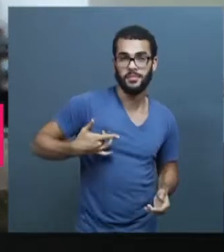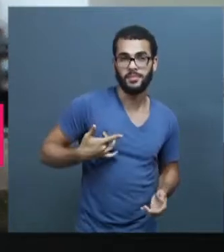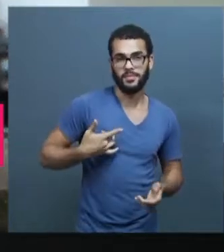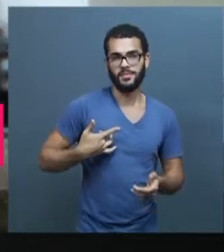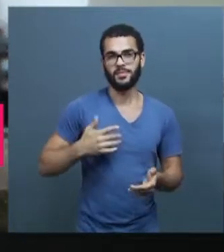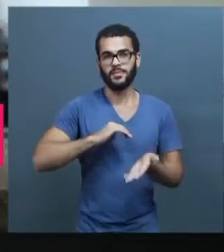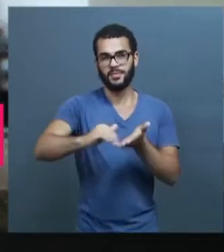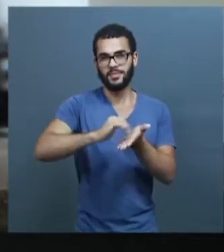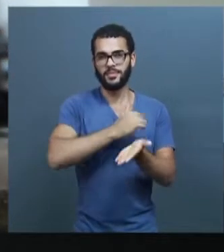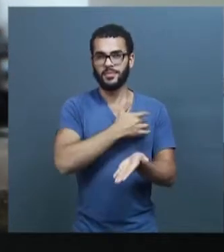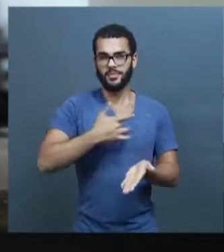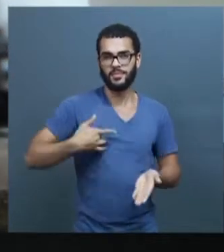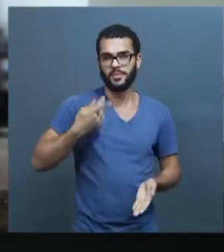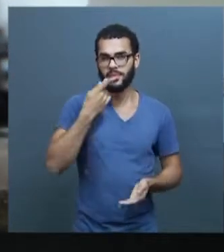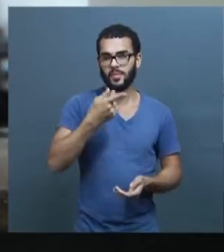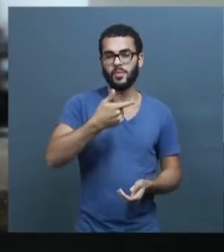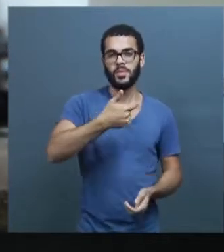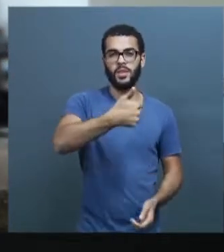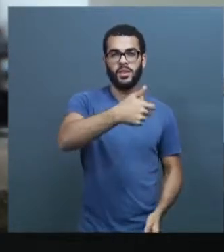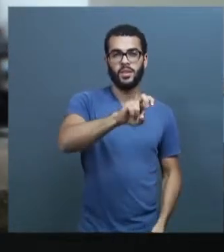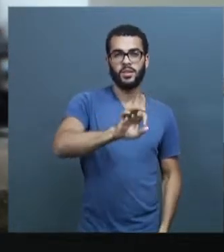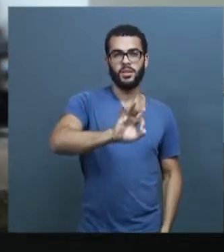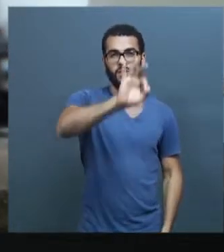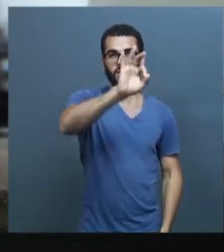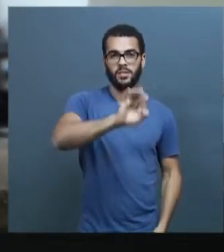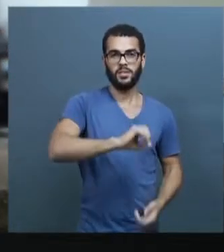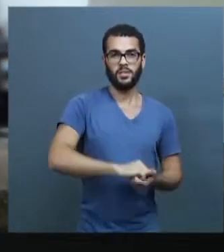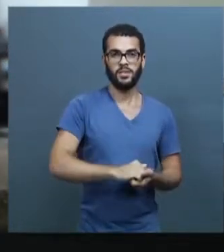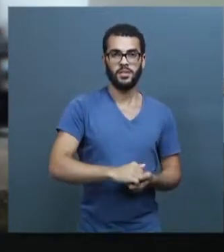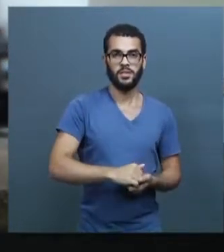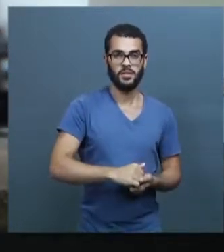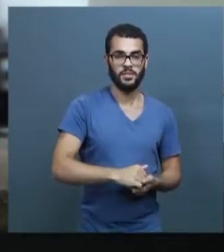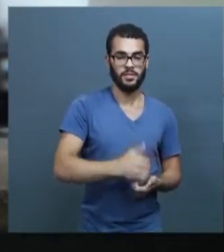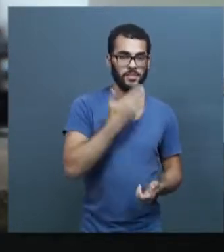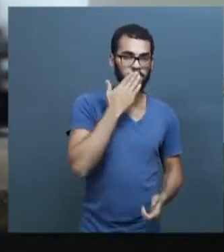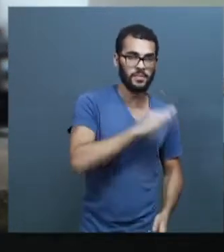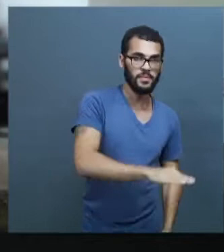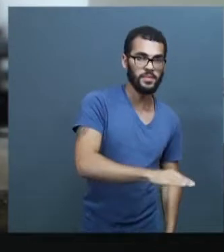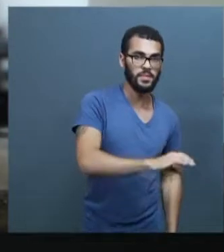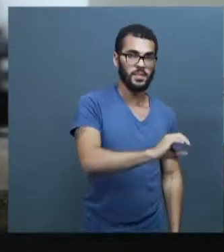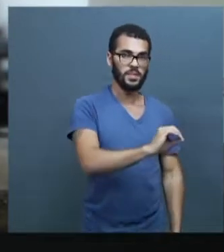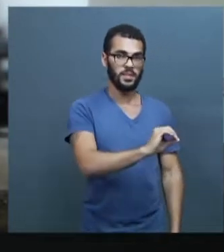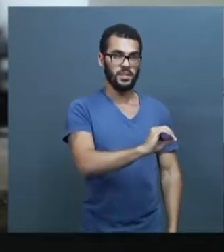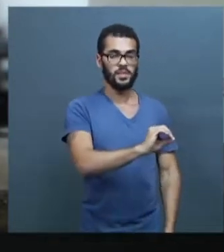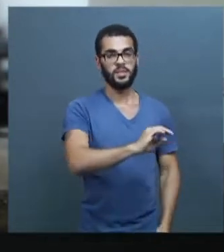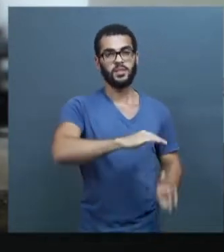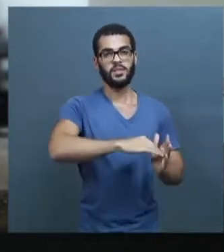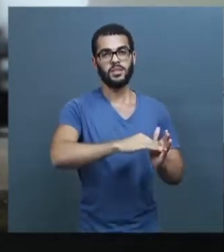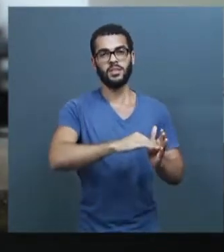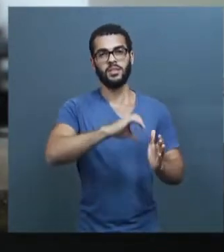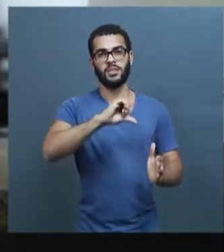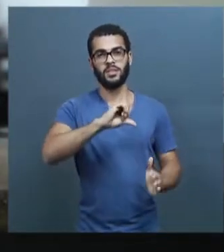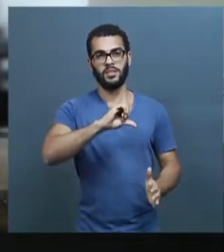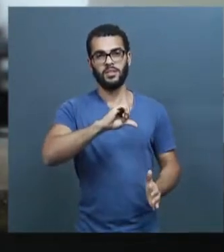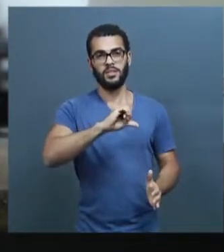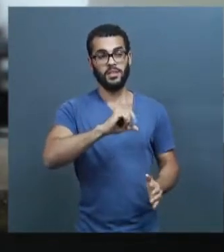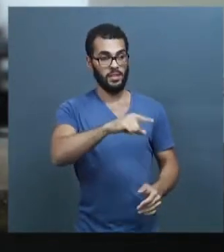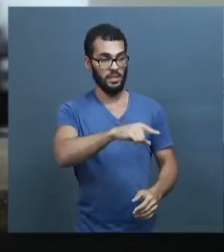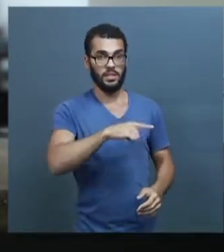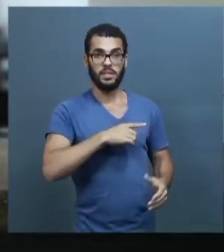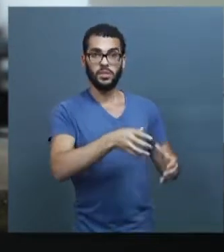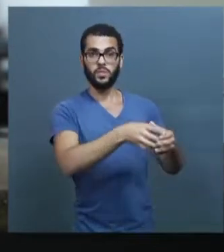Saúde, quase 15% das crianças de 0 a 9 anos estão com sobrepeso ou obesidade,